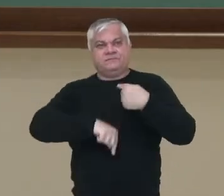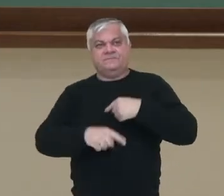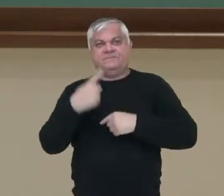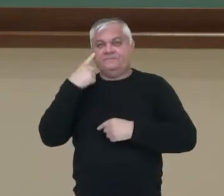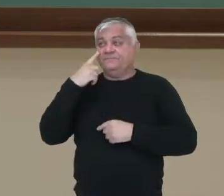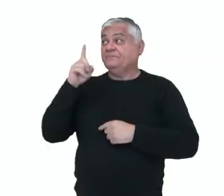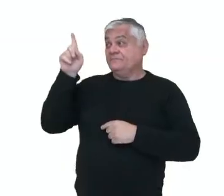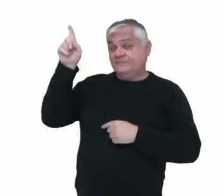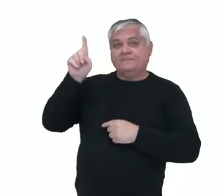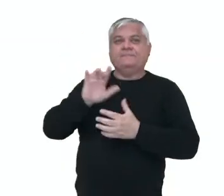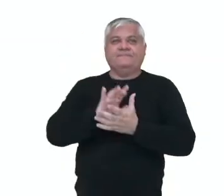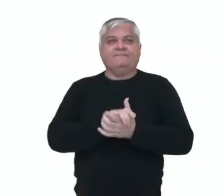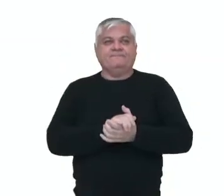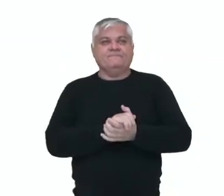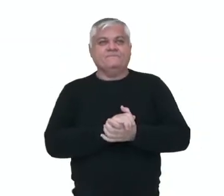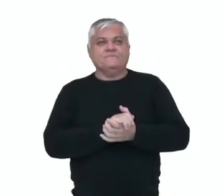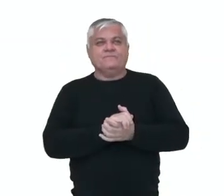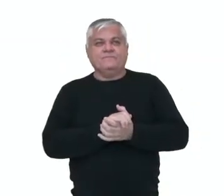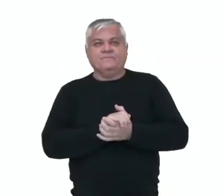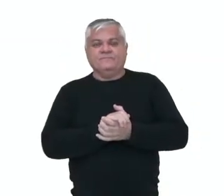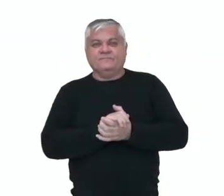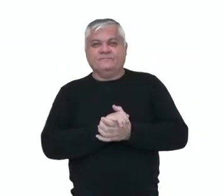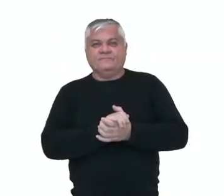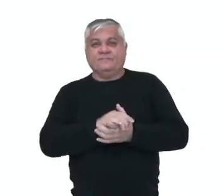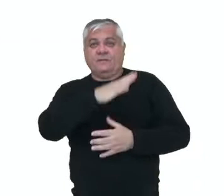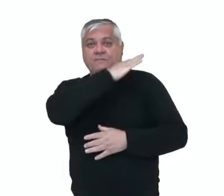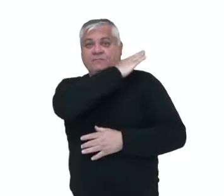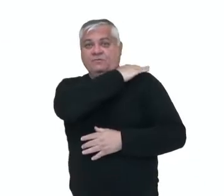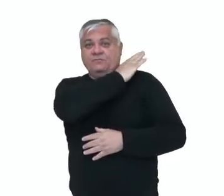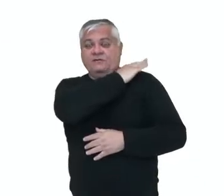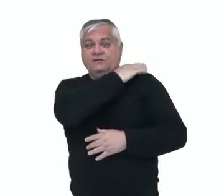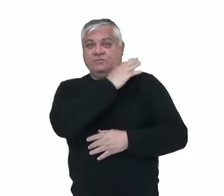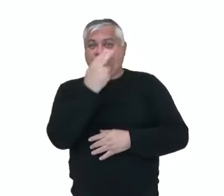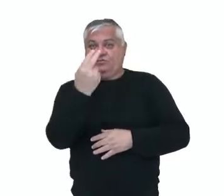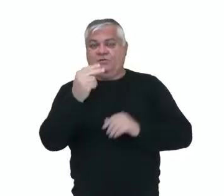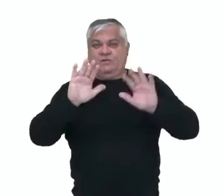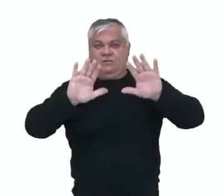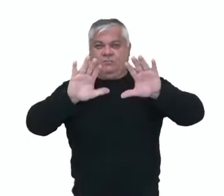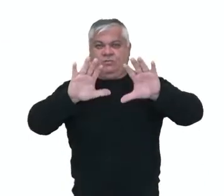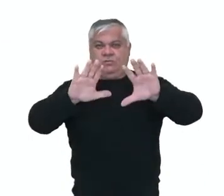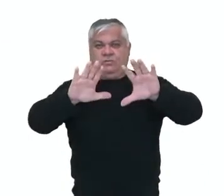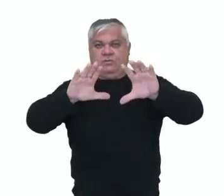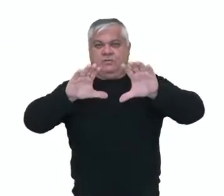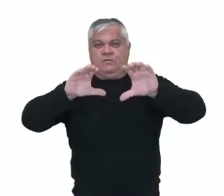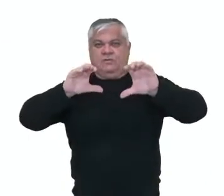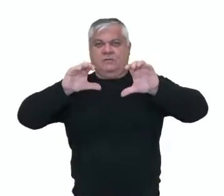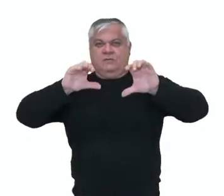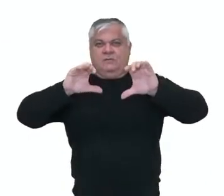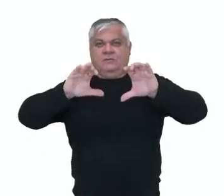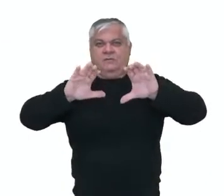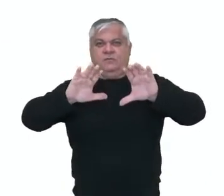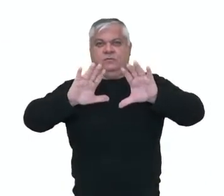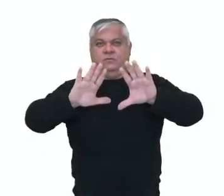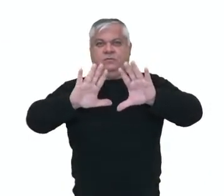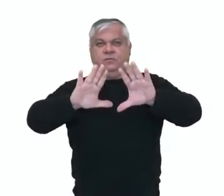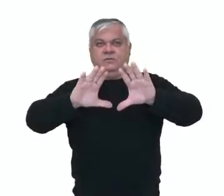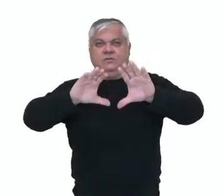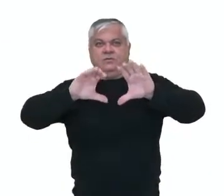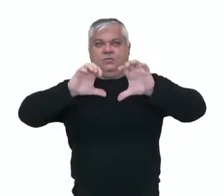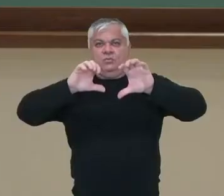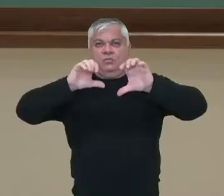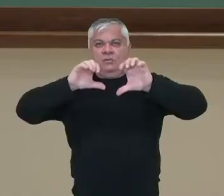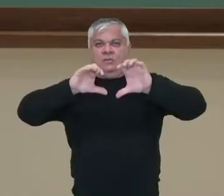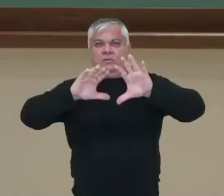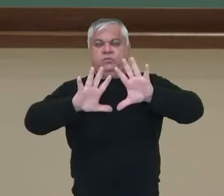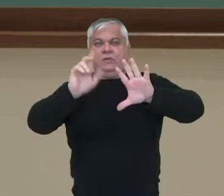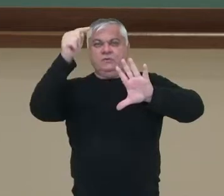você pode ver, nós temos os 2 pulmões, né, que estão recebendo ali oxigênio. Vai entrar o sangue rico em